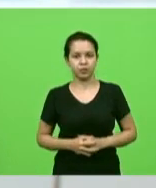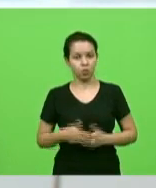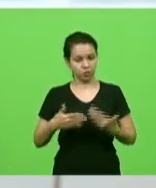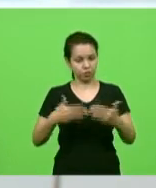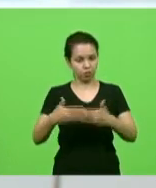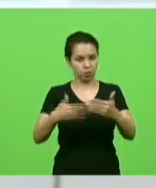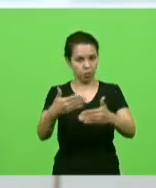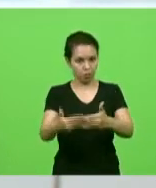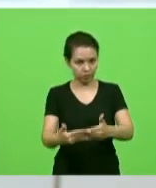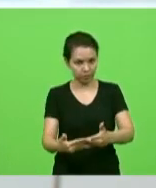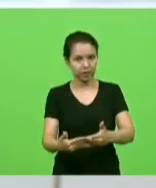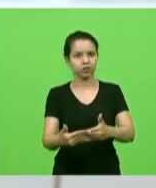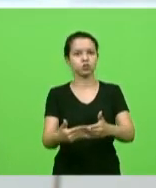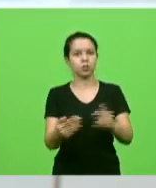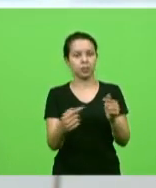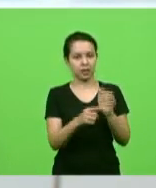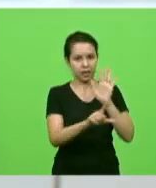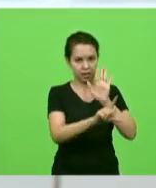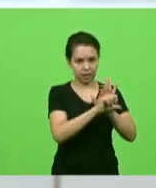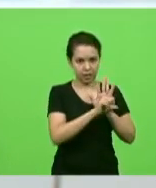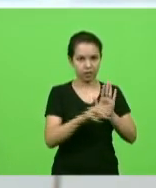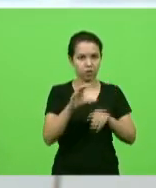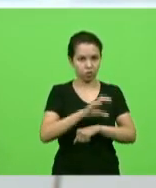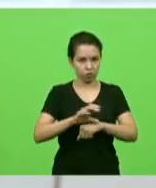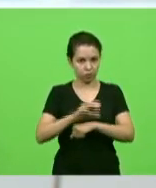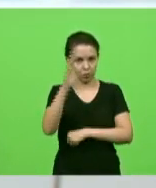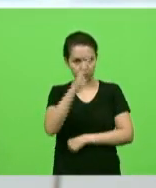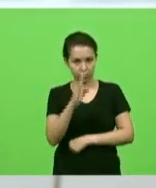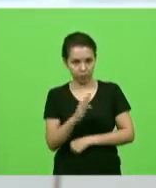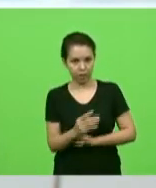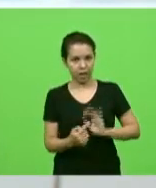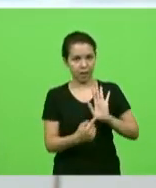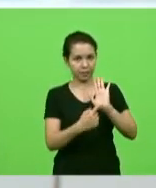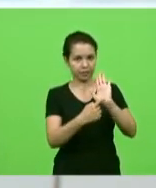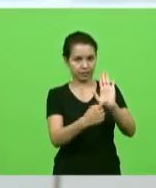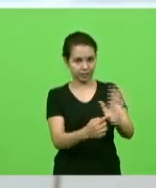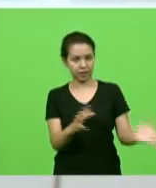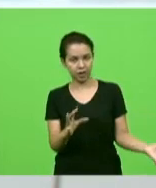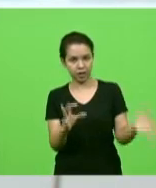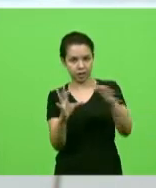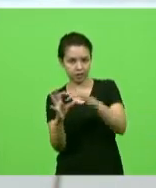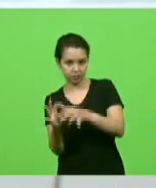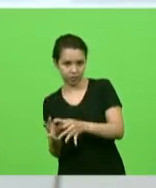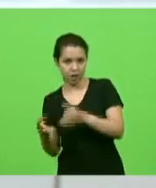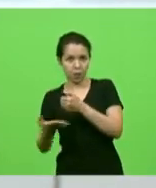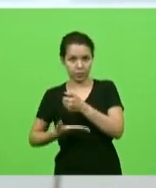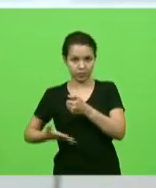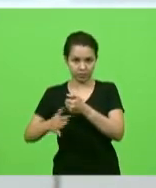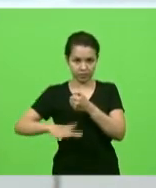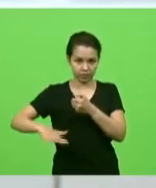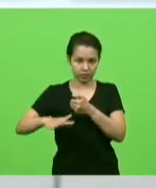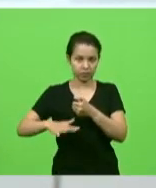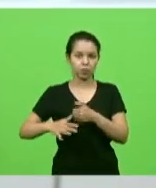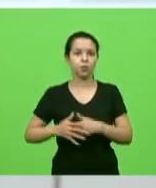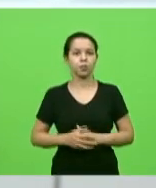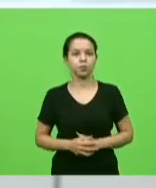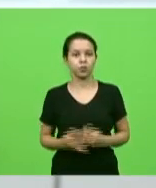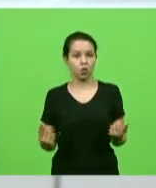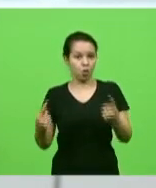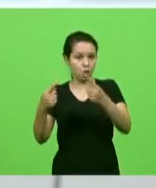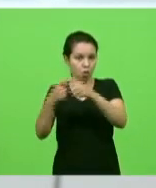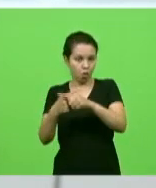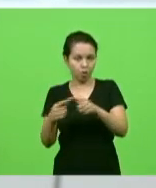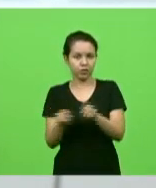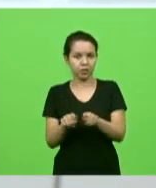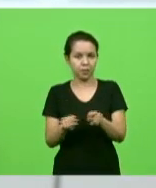processo legal na construção da República apresenta-se intrinsecamente ligado aos princípios basilares do contrato tório e